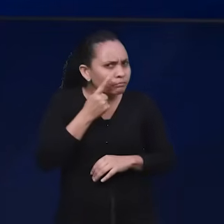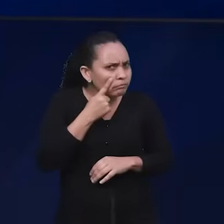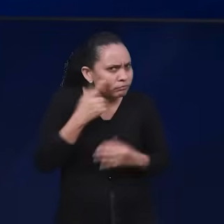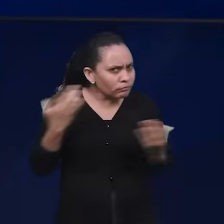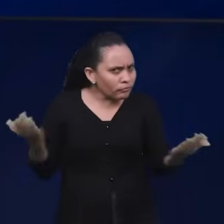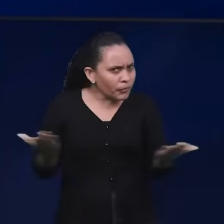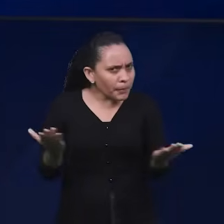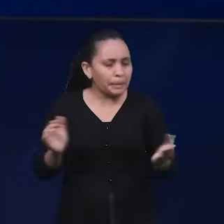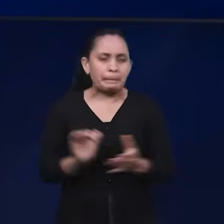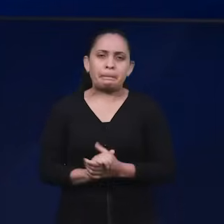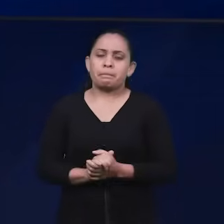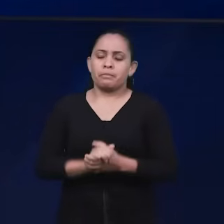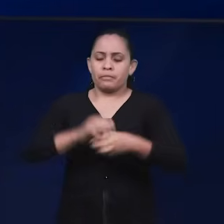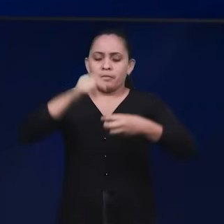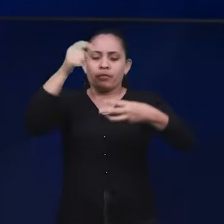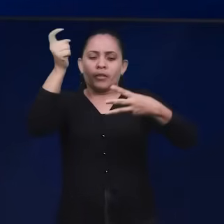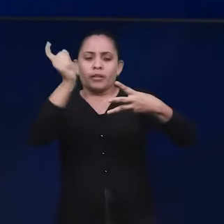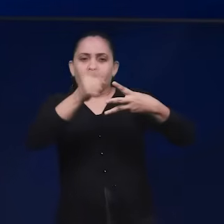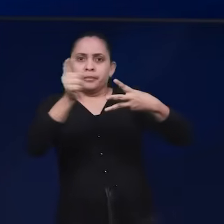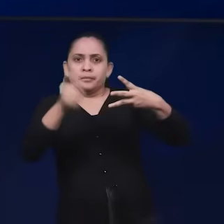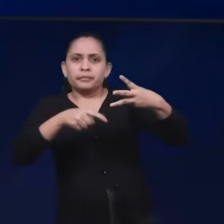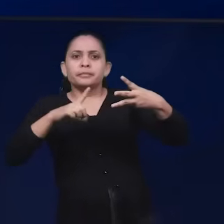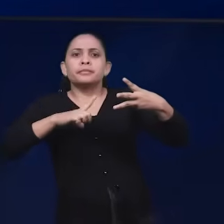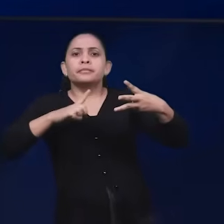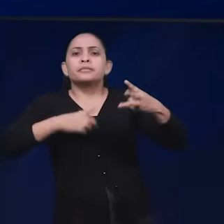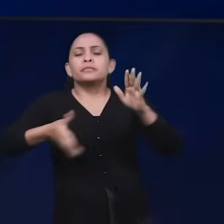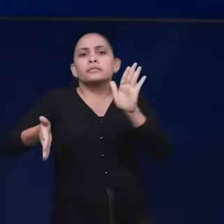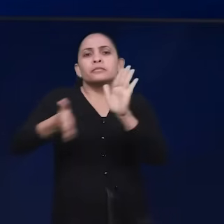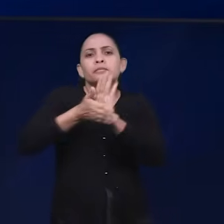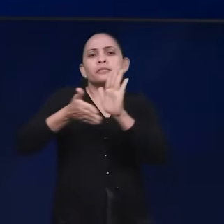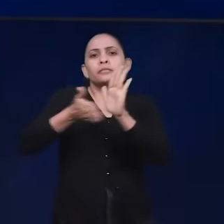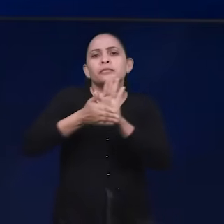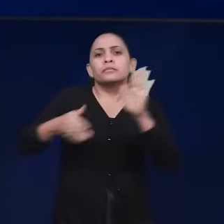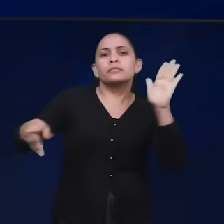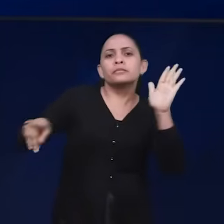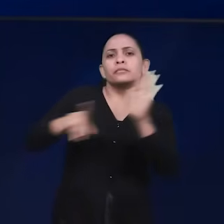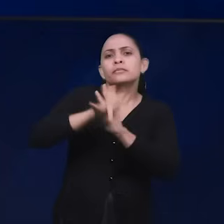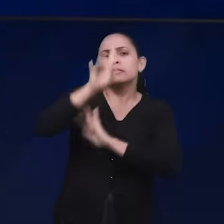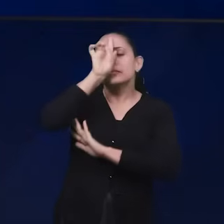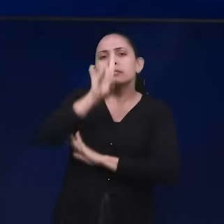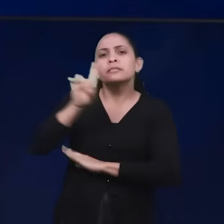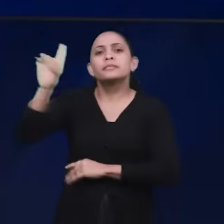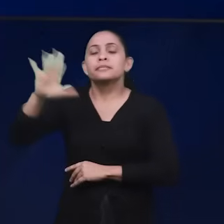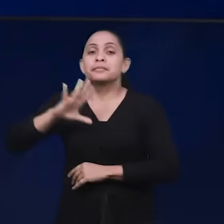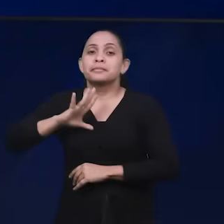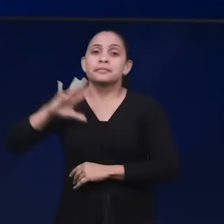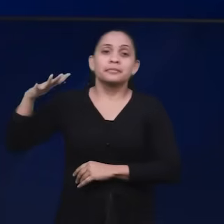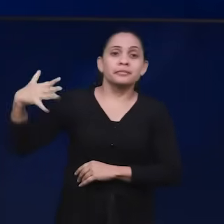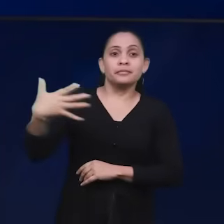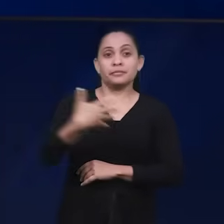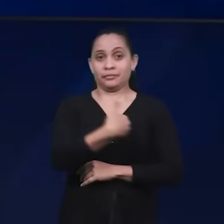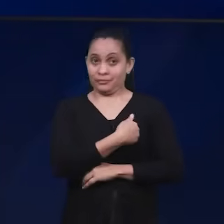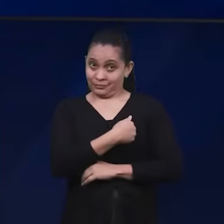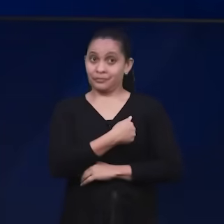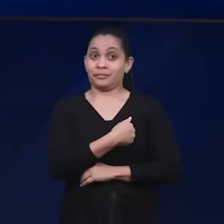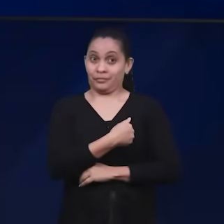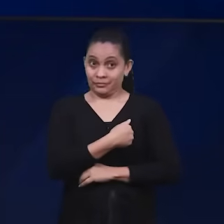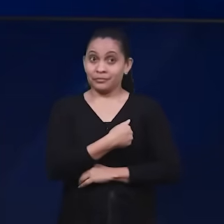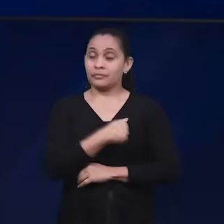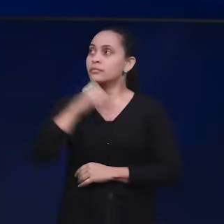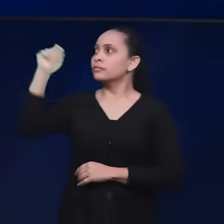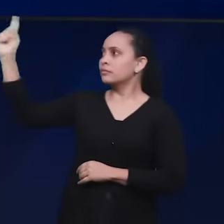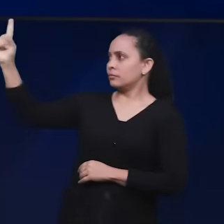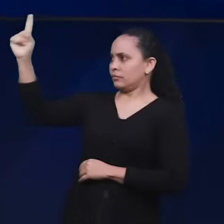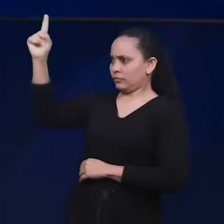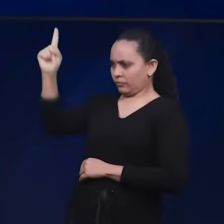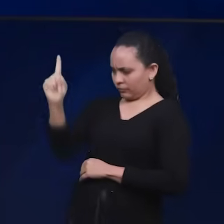Observaram? Então, nessas três expressões está o projeto de Deus para a salvação do homem em Jesus. Se fez